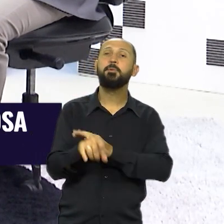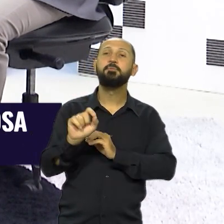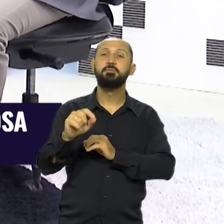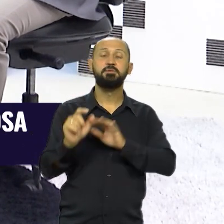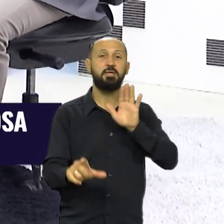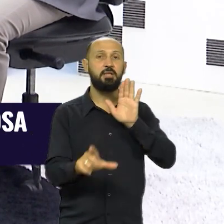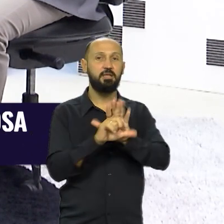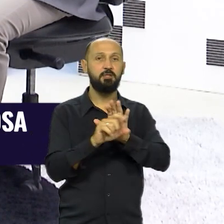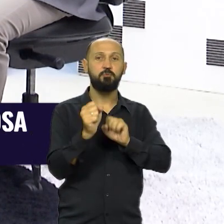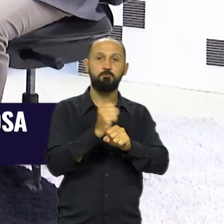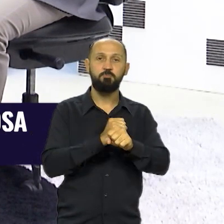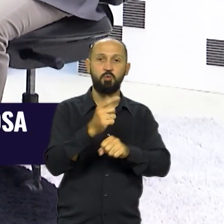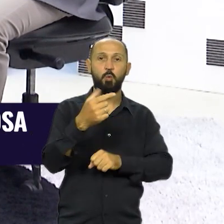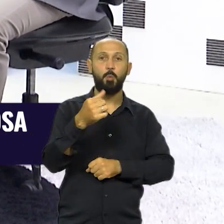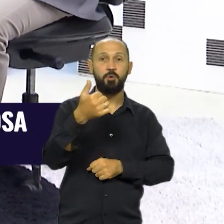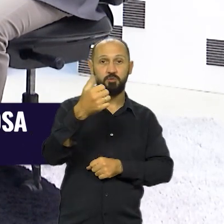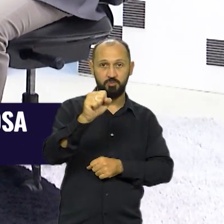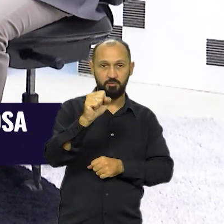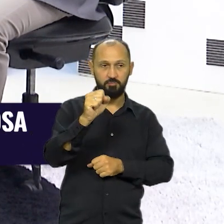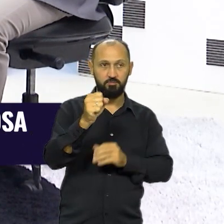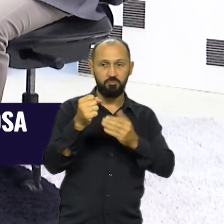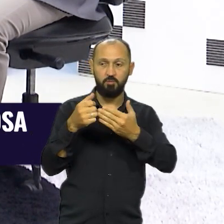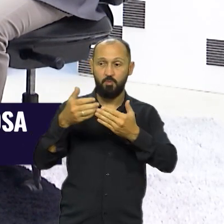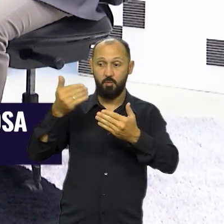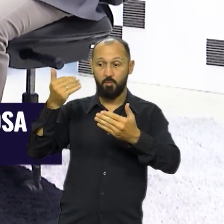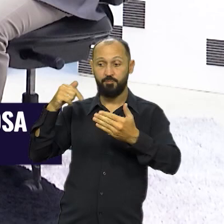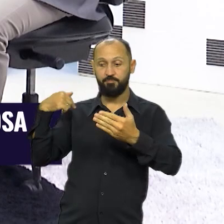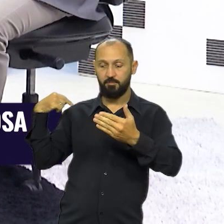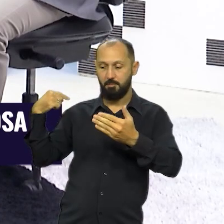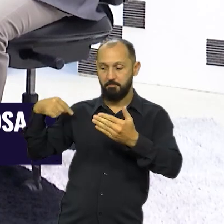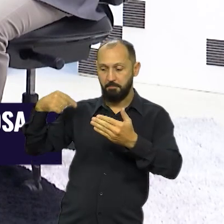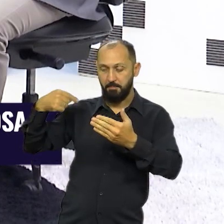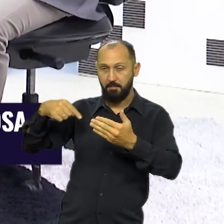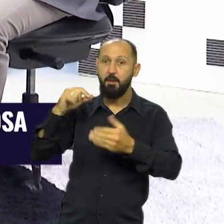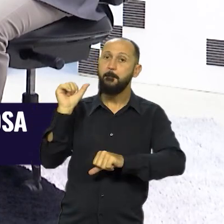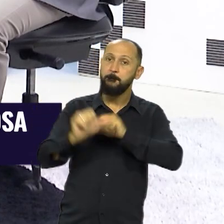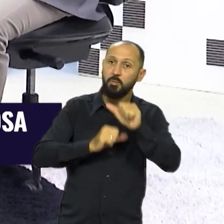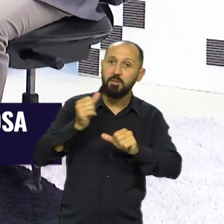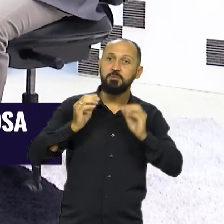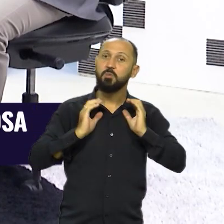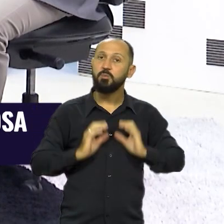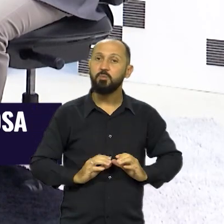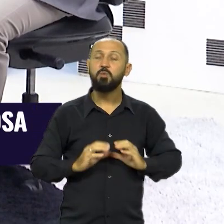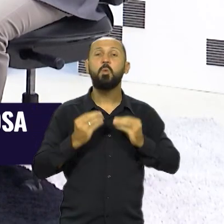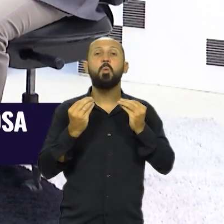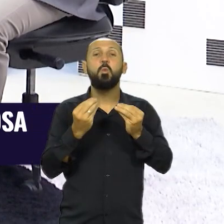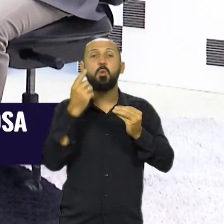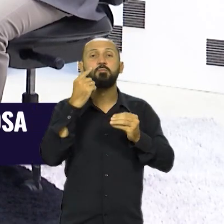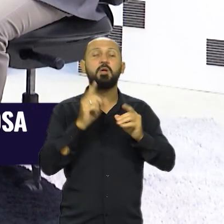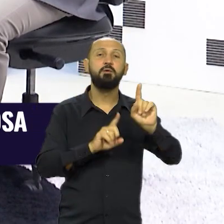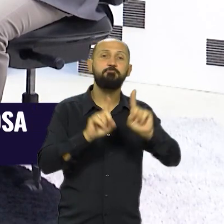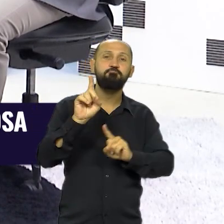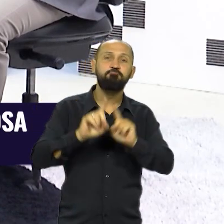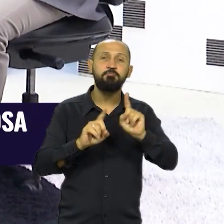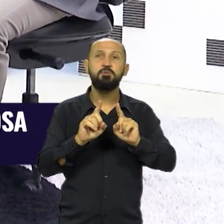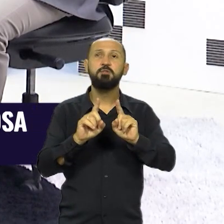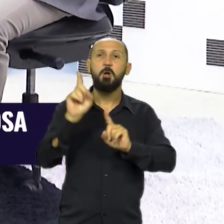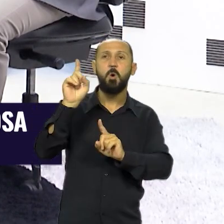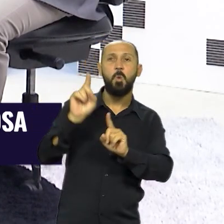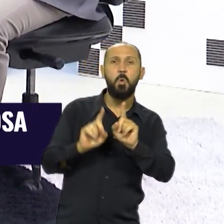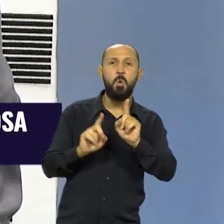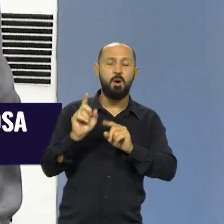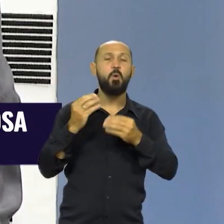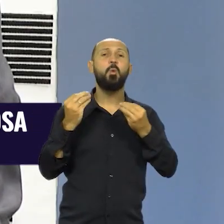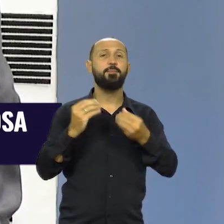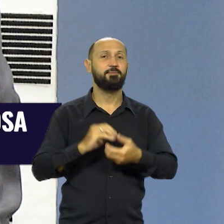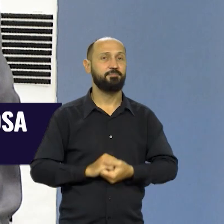queria perguntar para o senhor, essa lei é de 2018, de lá para cá, houve alguma mudança de comportamento? Como que estão as estatísticas?